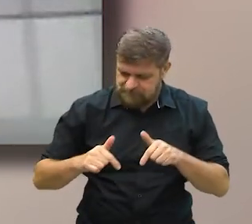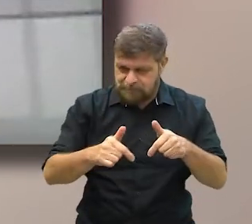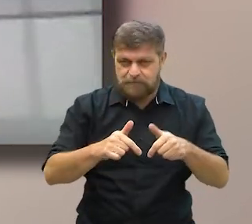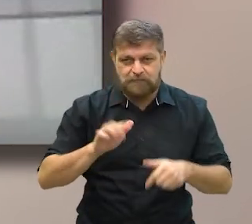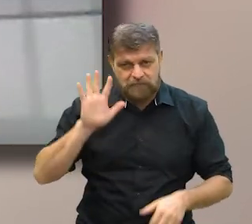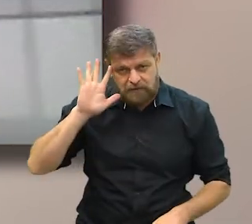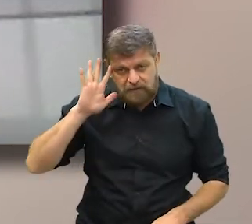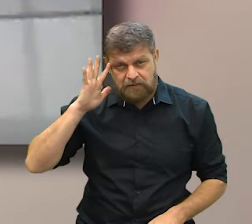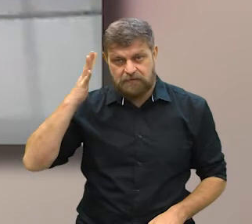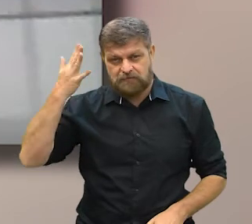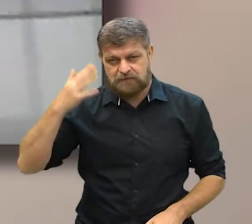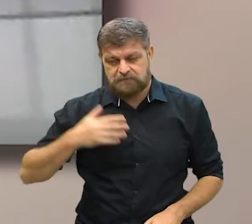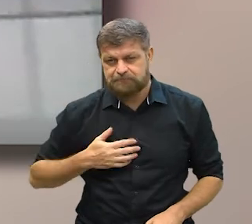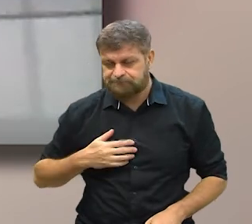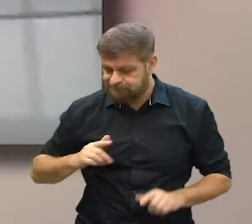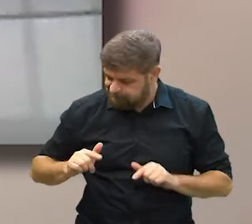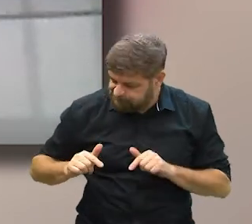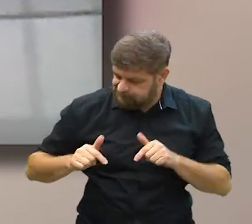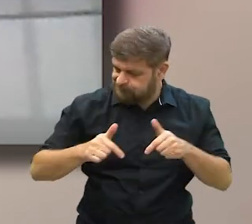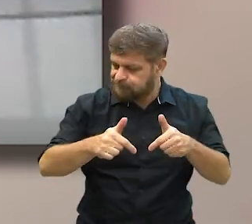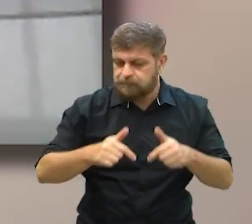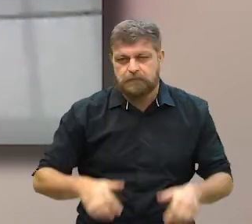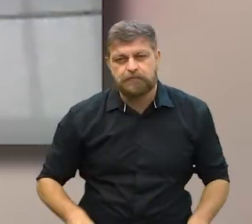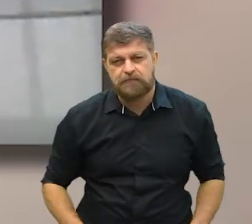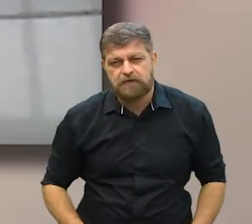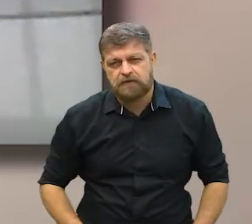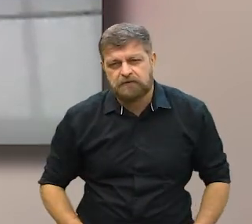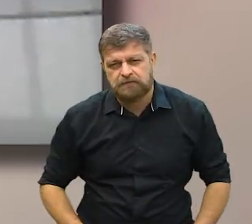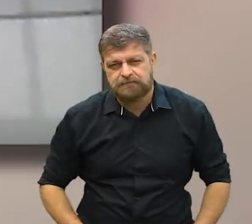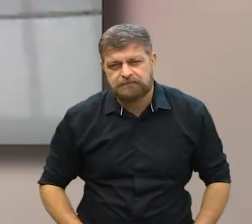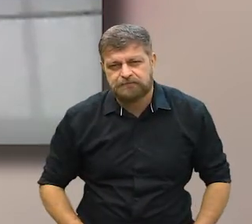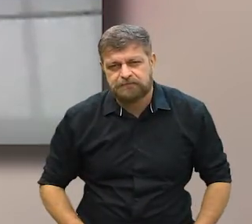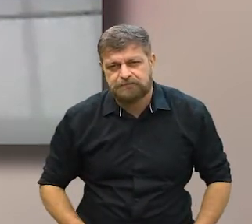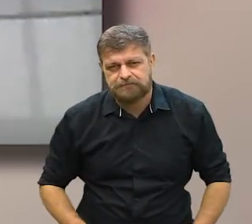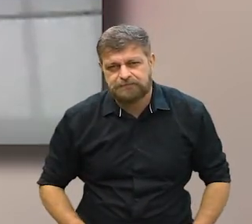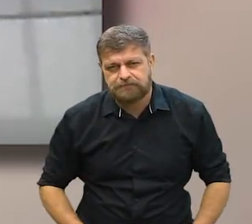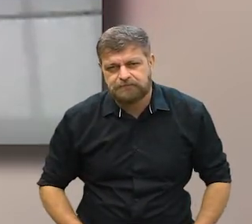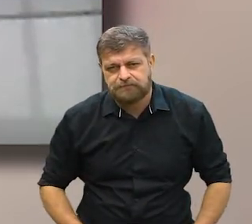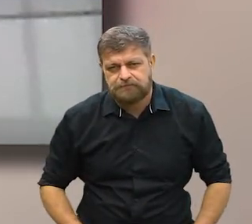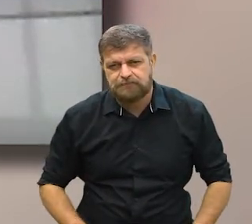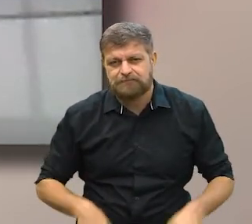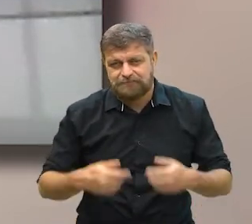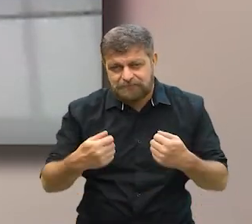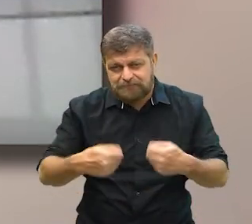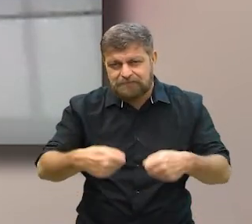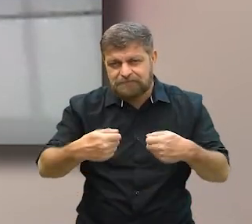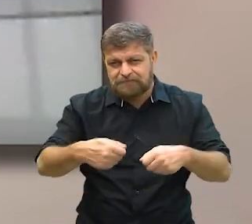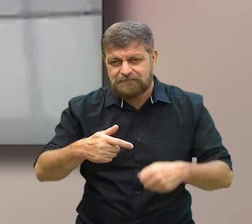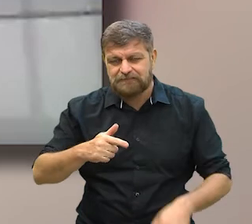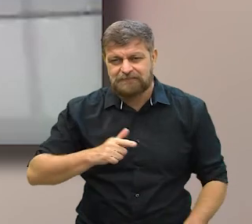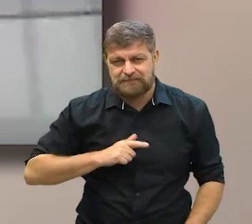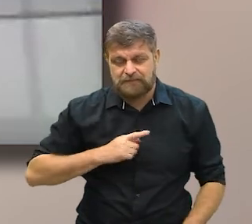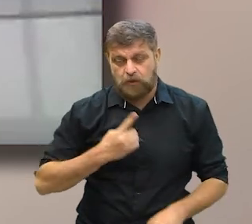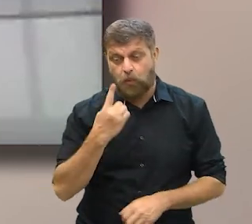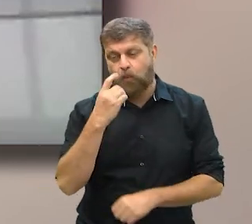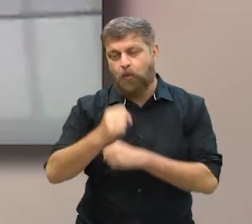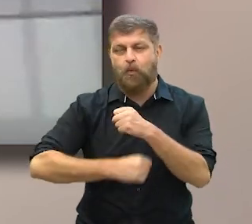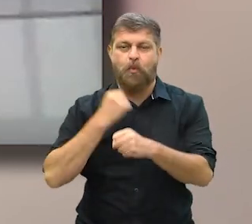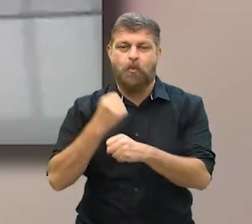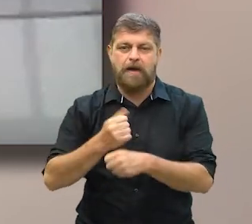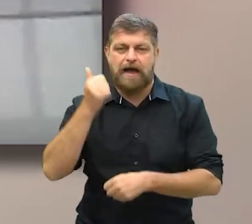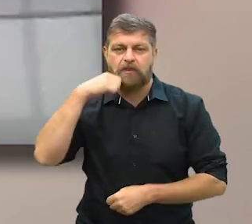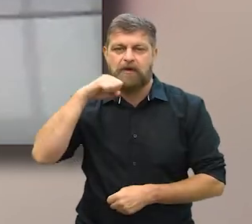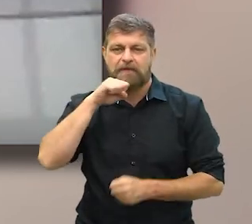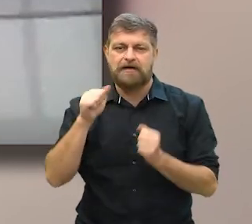deputados lutando por isso, e que precisava ser de no mínimo 1 ano, né,